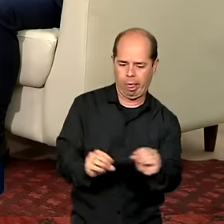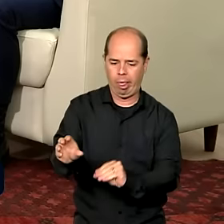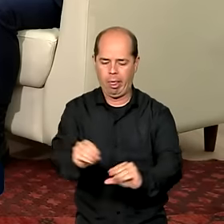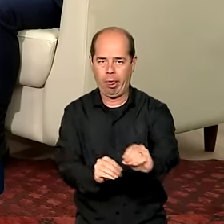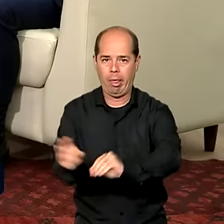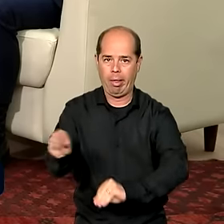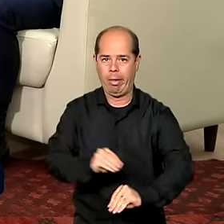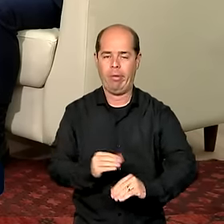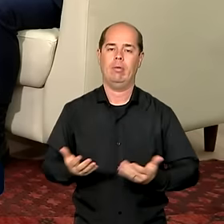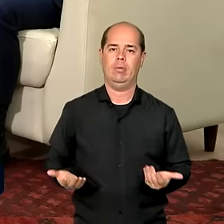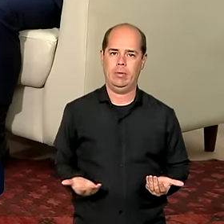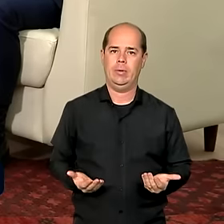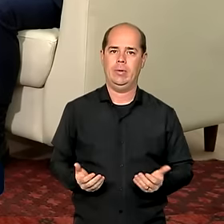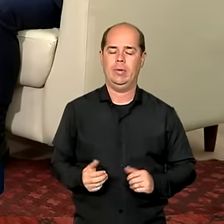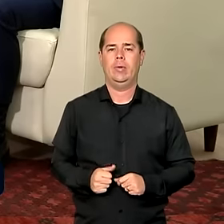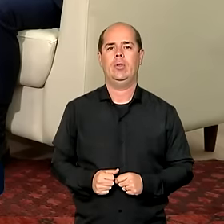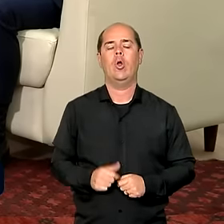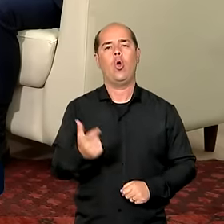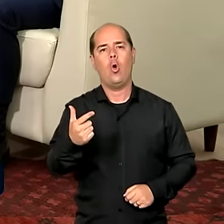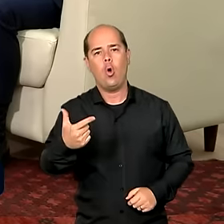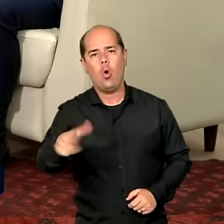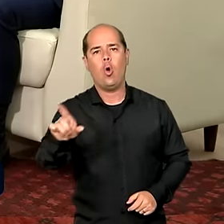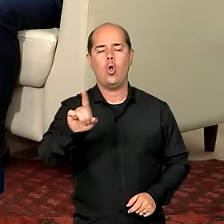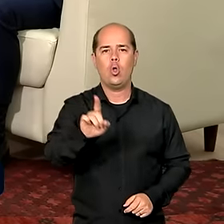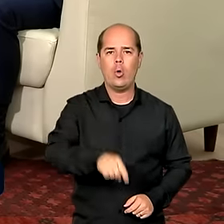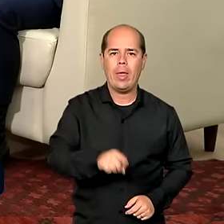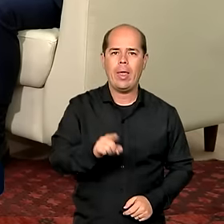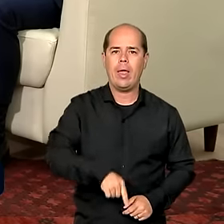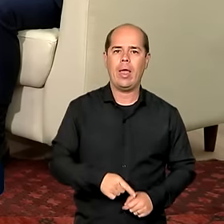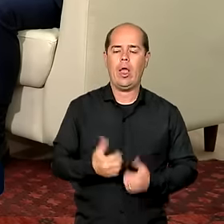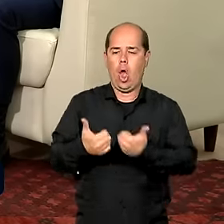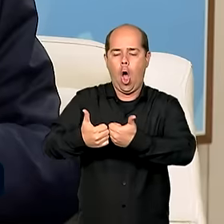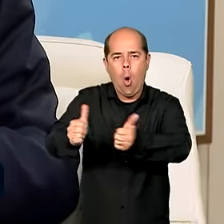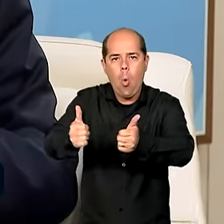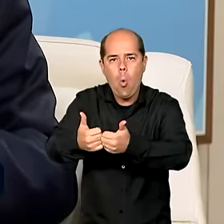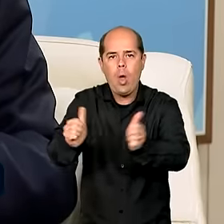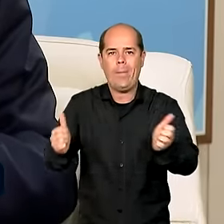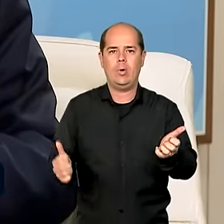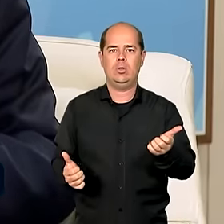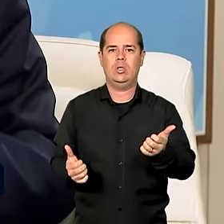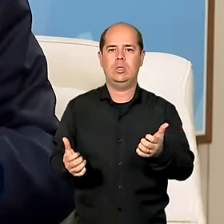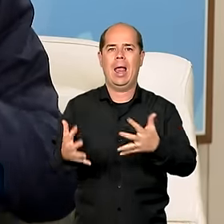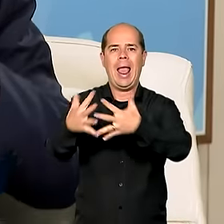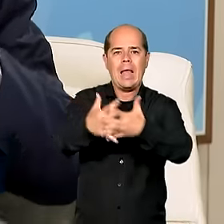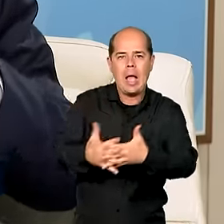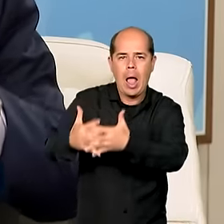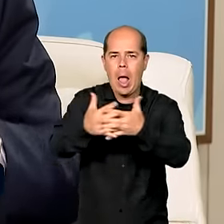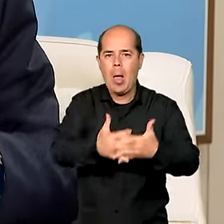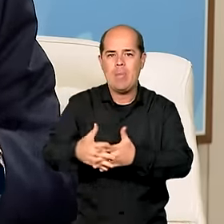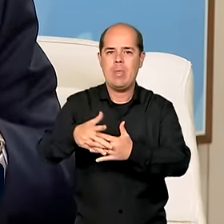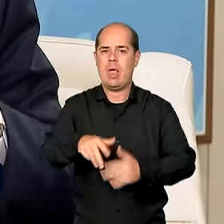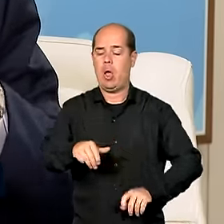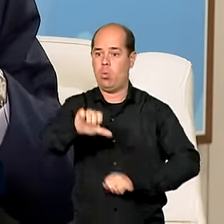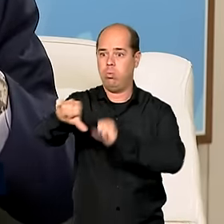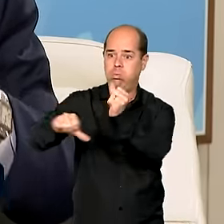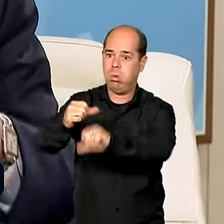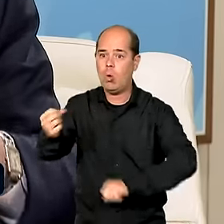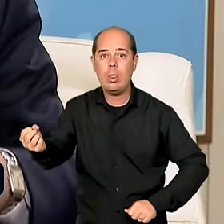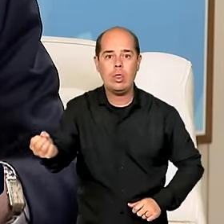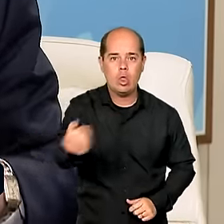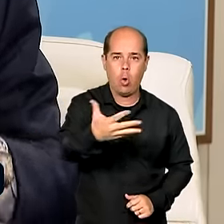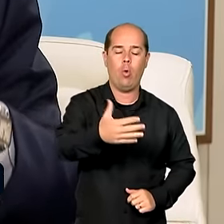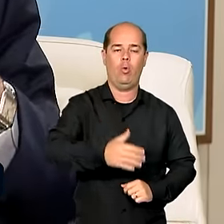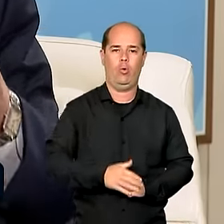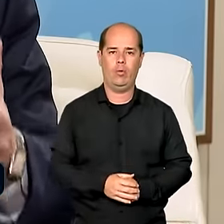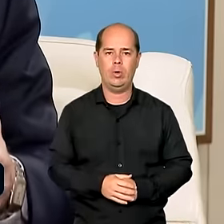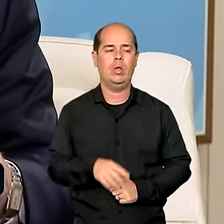outra foi renovar a frota de caminhões e ônibus então dizendo olha te dou um crédito governo reduzindo impostos ajudando a